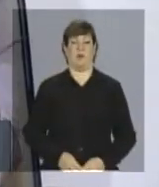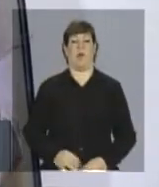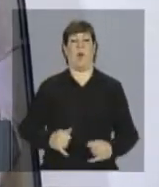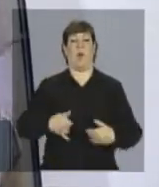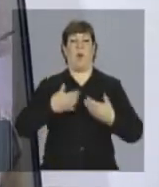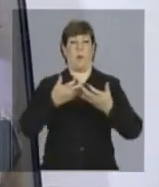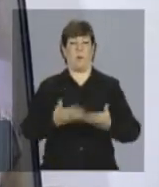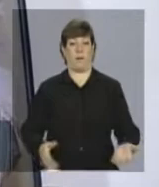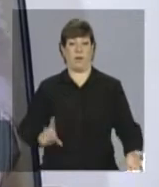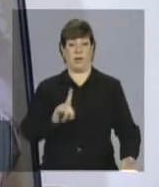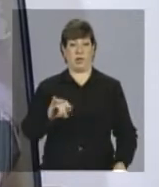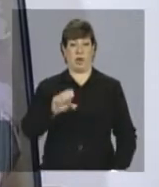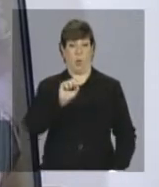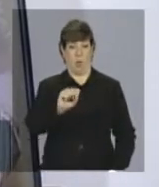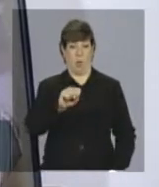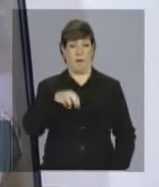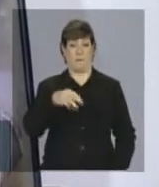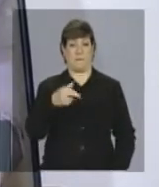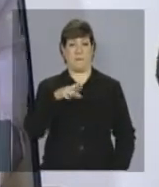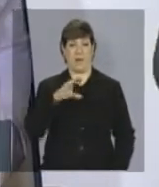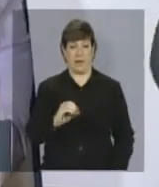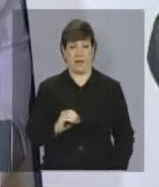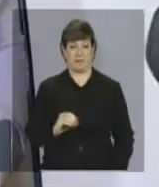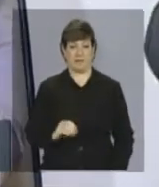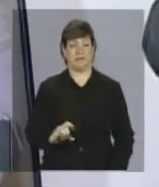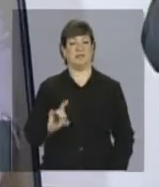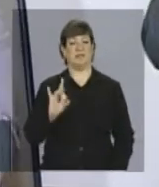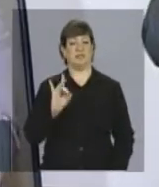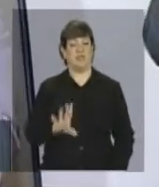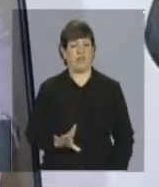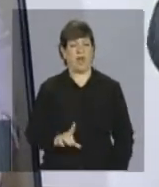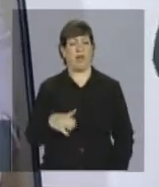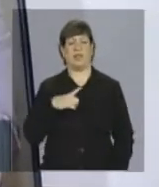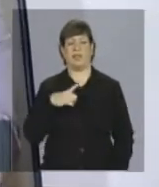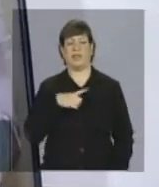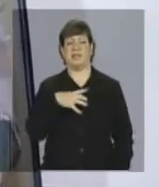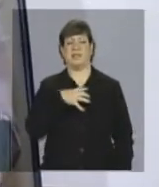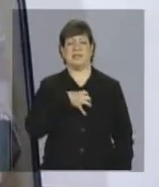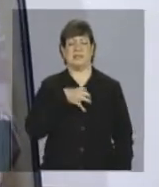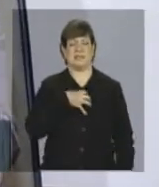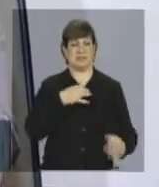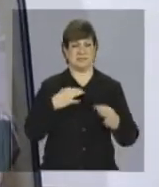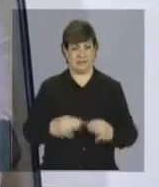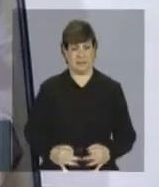comemorar o 8 de março só tem sentido se nós comemorarmos com